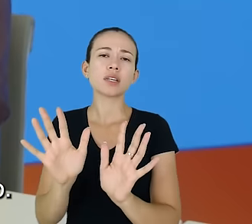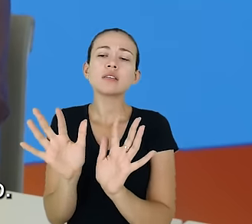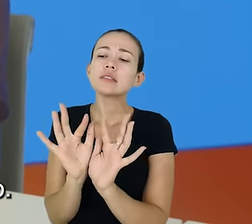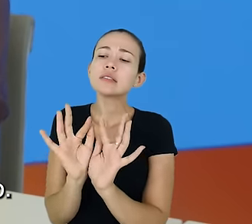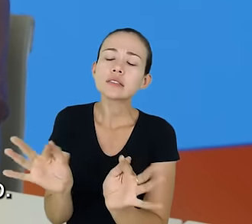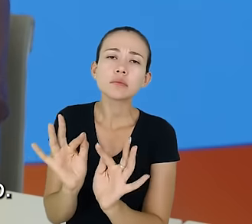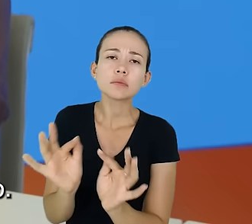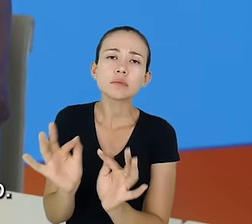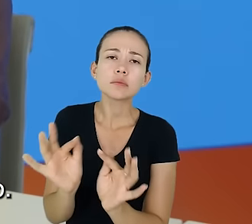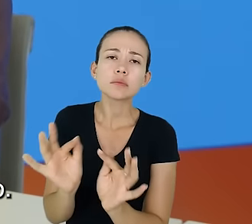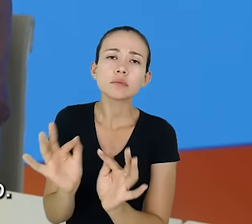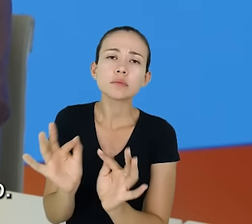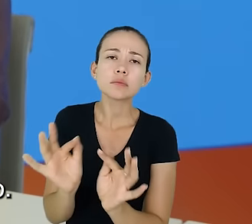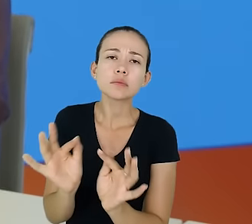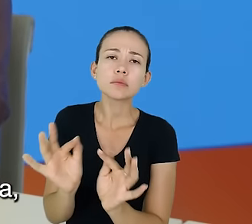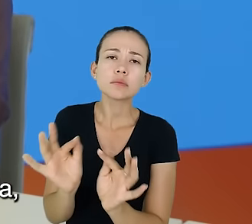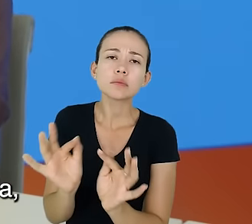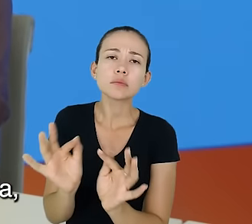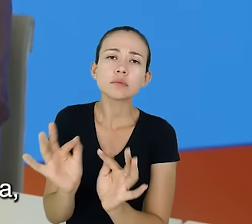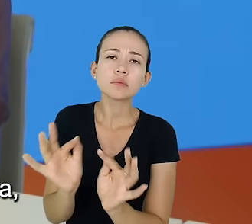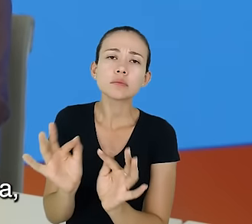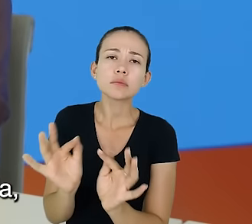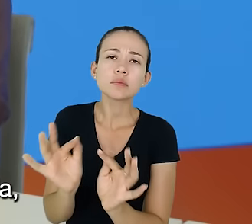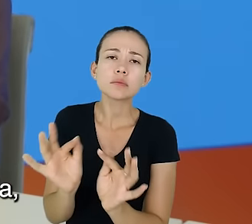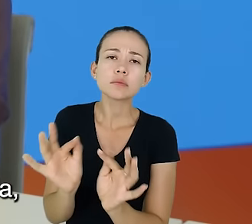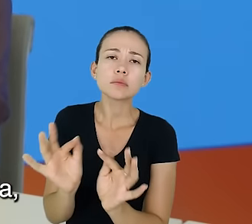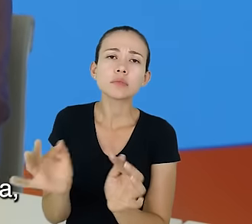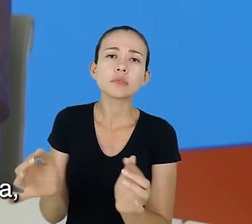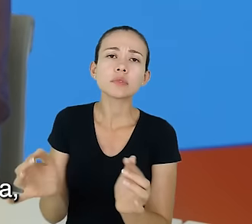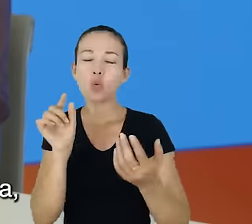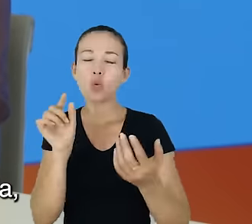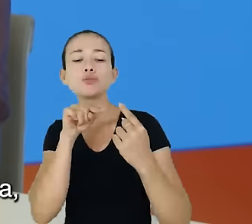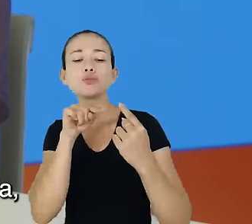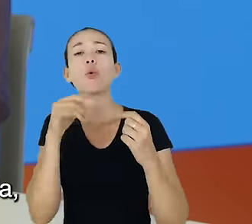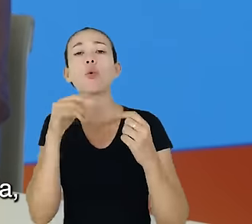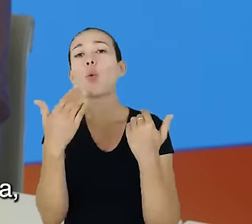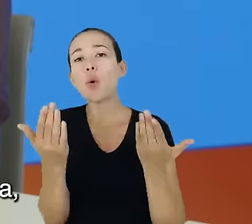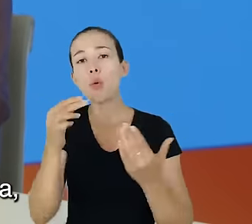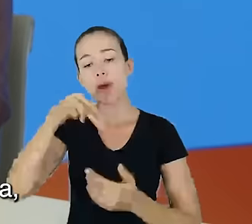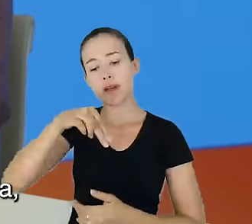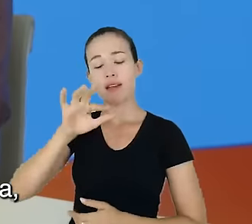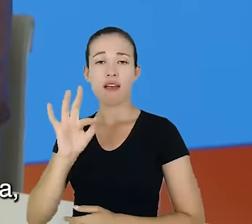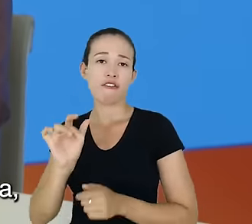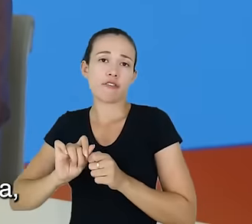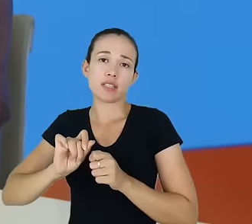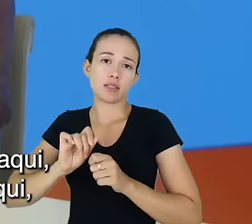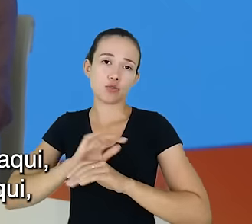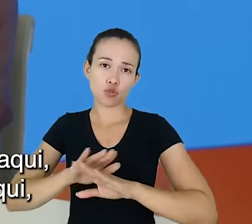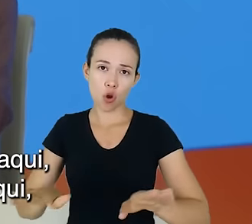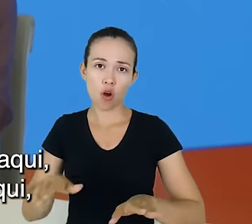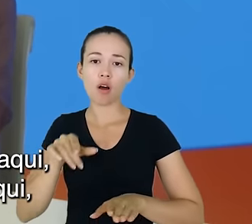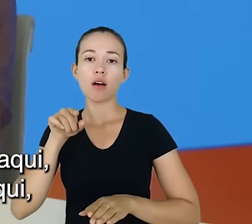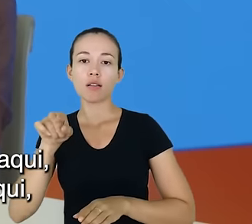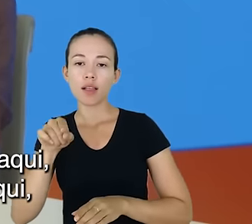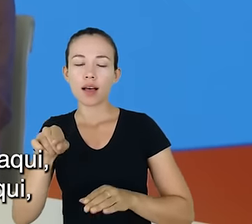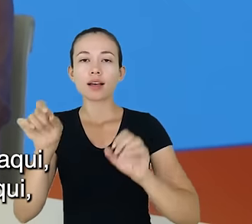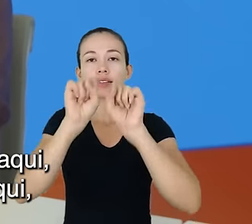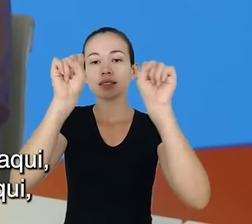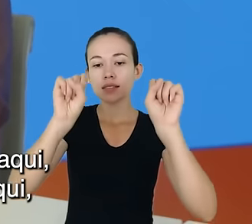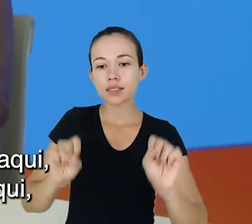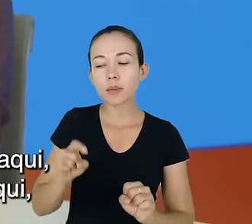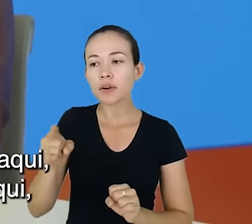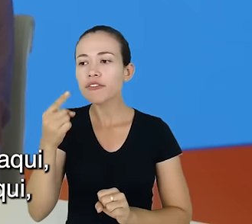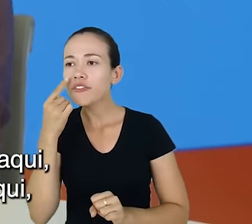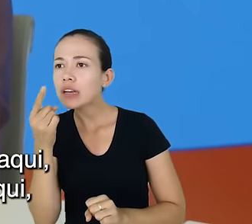de e de objetivo emitir a nota fiscal não é um documento não é um sistema para controlar nada ah vou controlar as minhas emissões